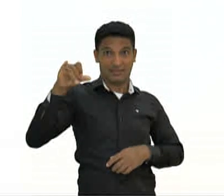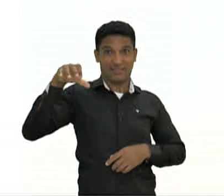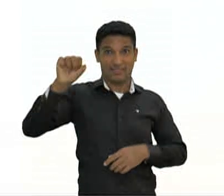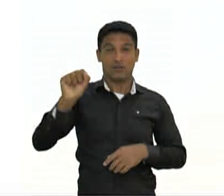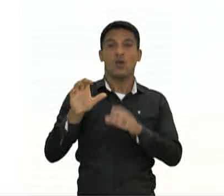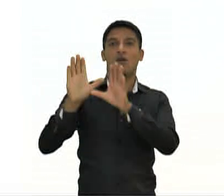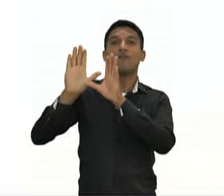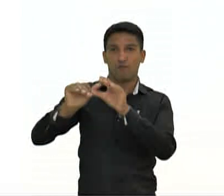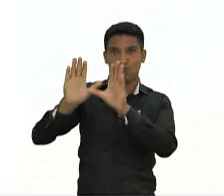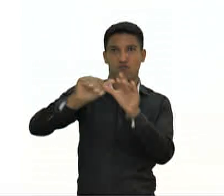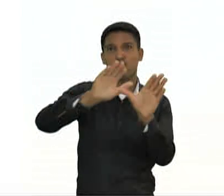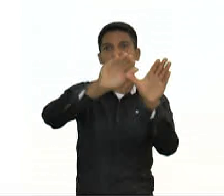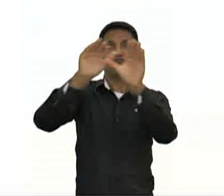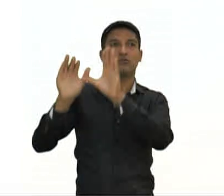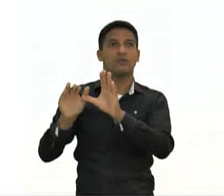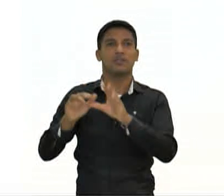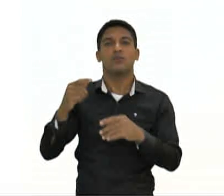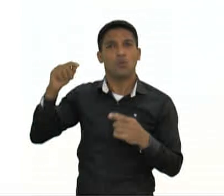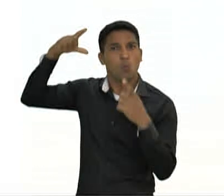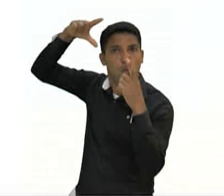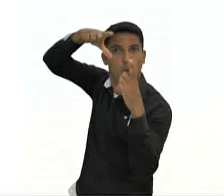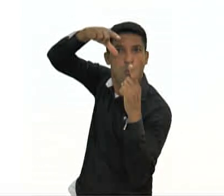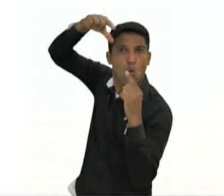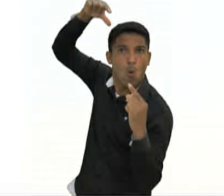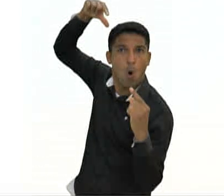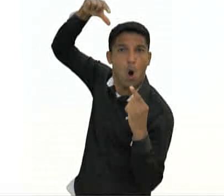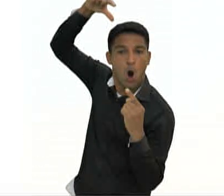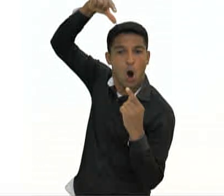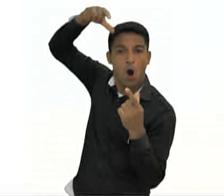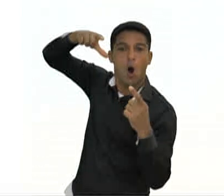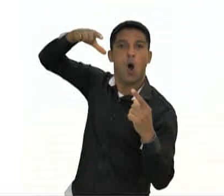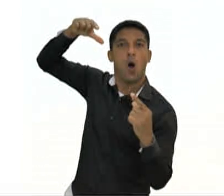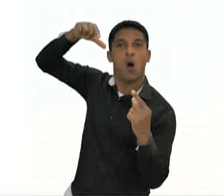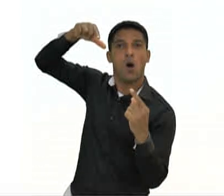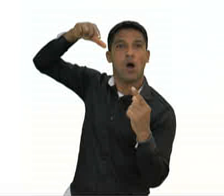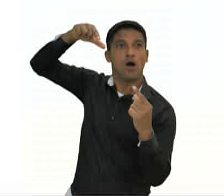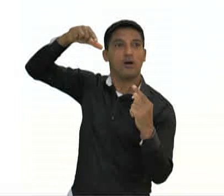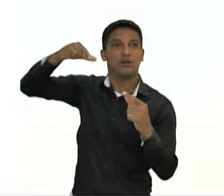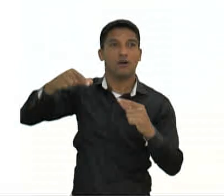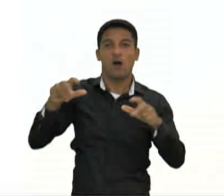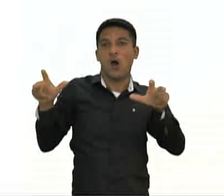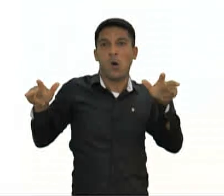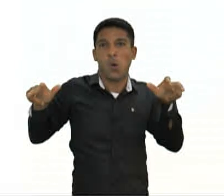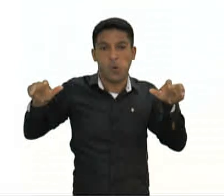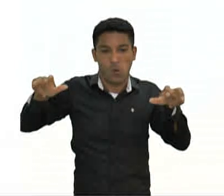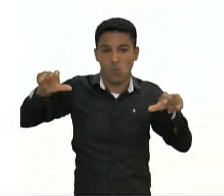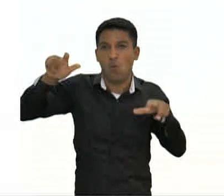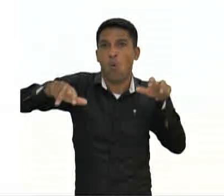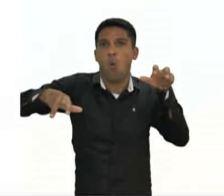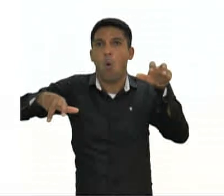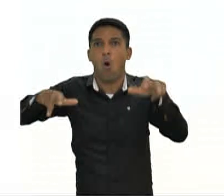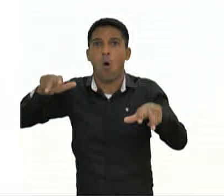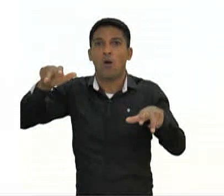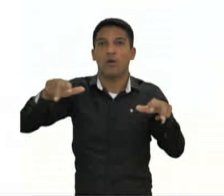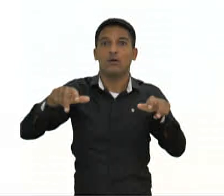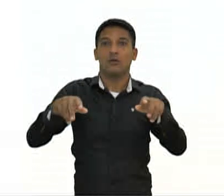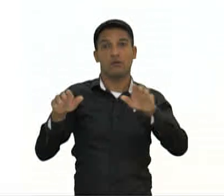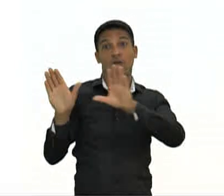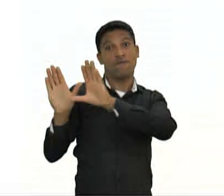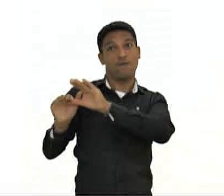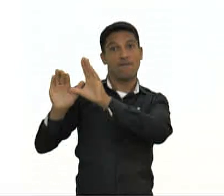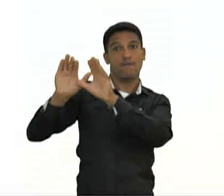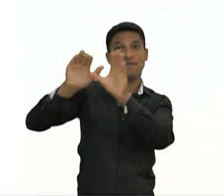longilínea, ou um corpo esguio. Outra evidência seria que os pterossauros provavelmente eram endotérmicos, com sangue